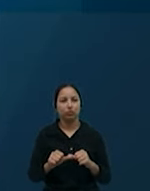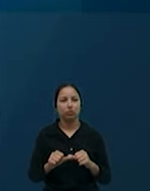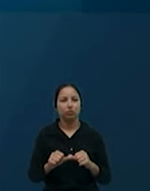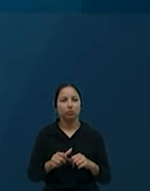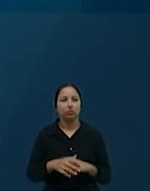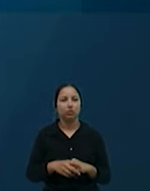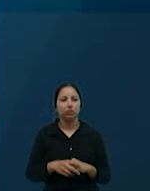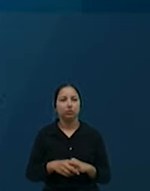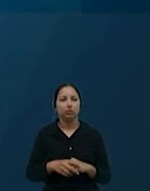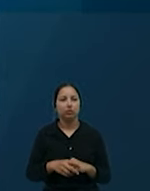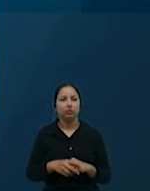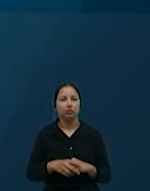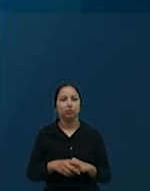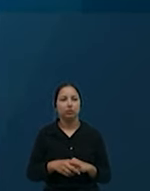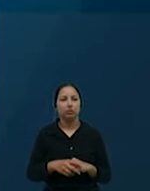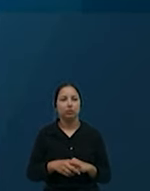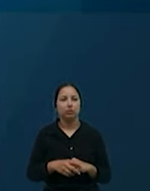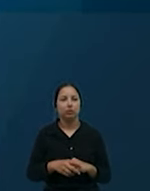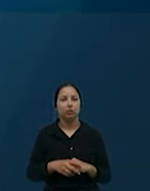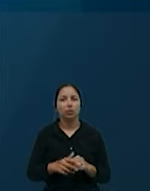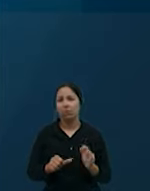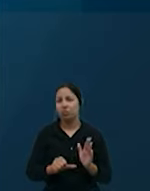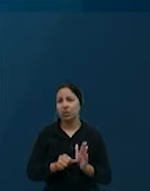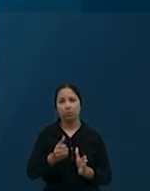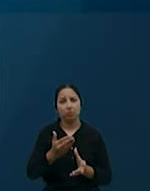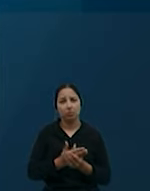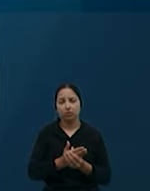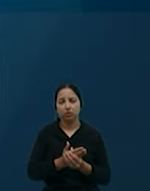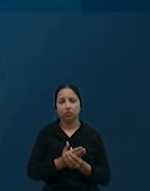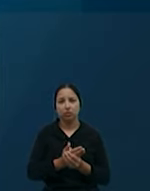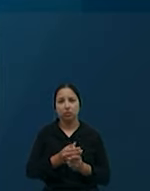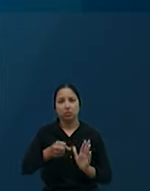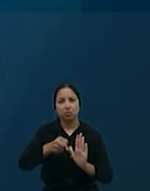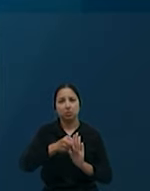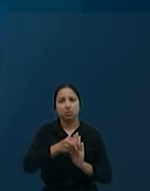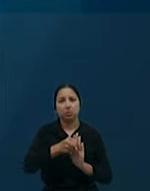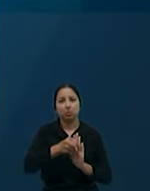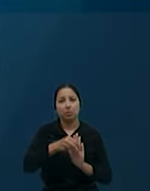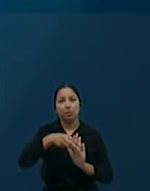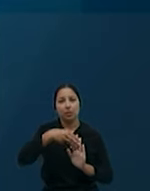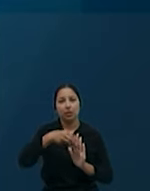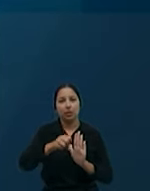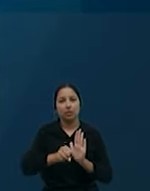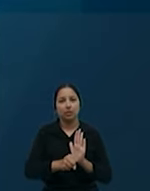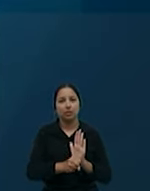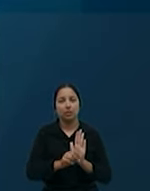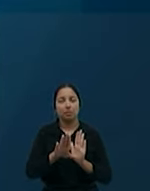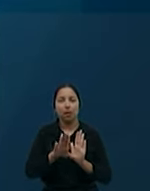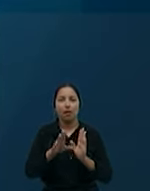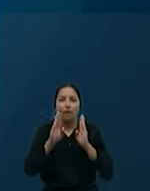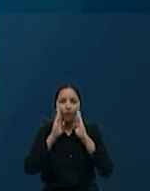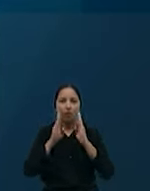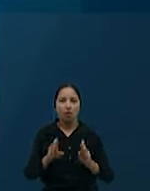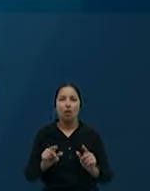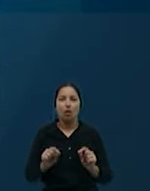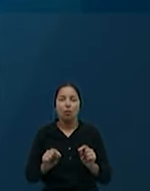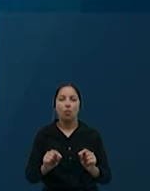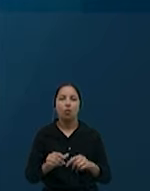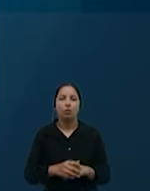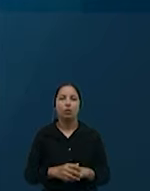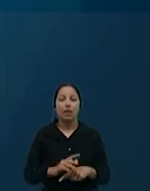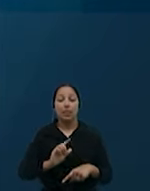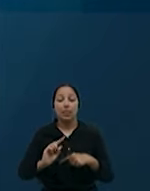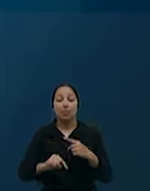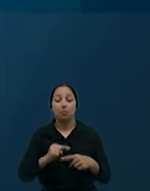de origem ser um mandado de segurança, mas focarmos, ao invés, na circunstância de que, em desdobramento, o que